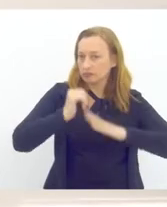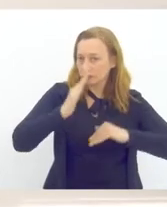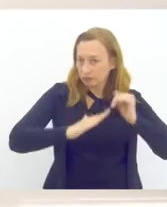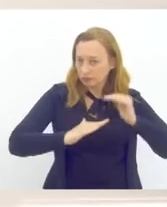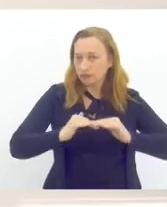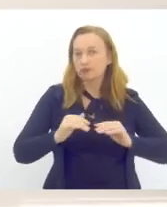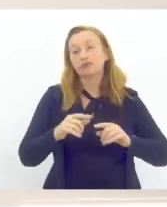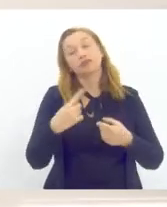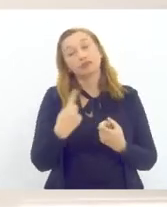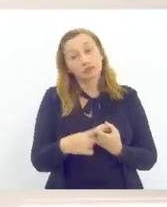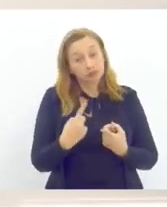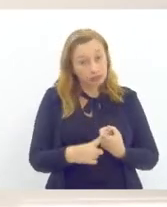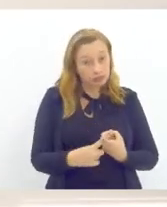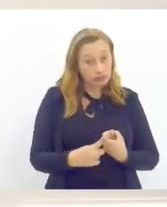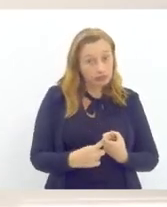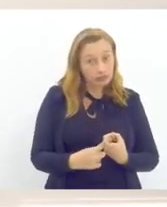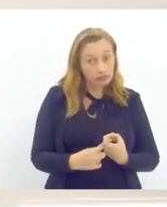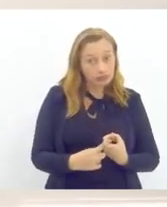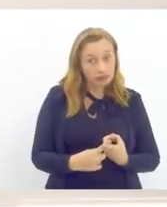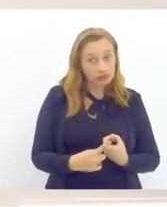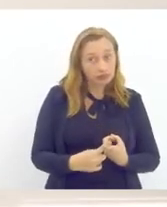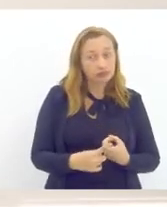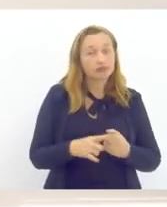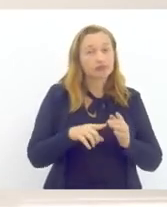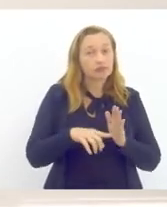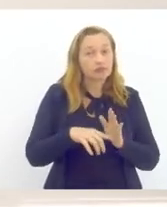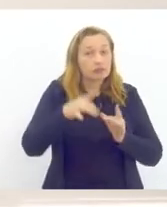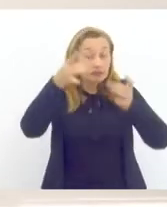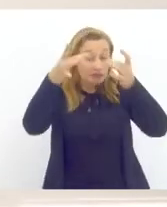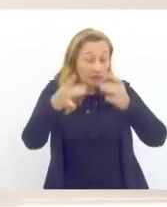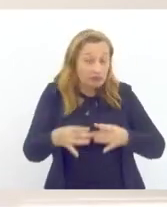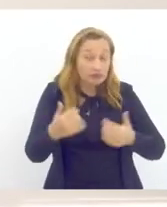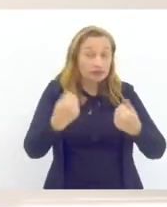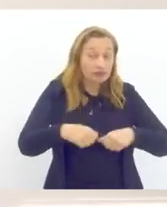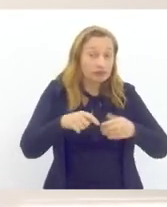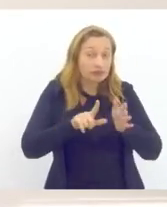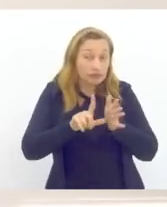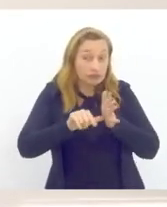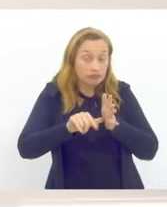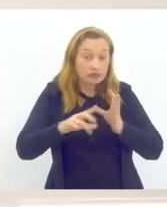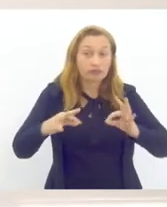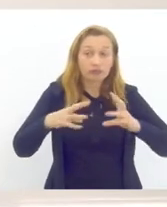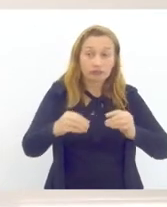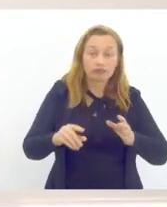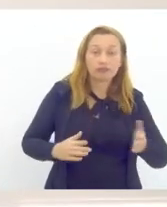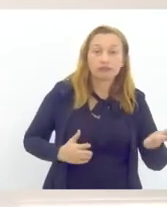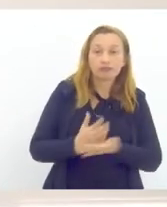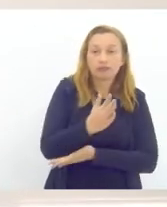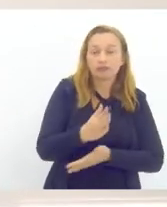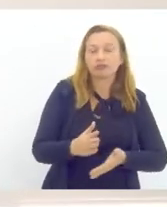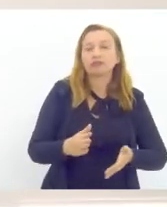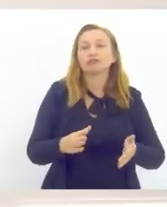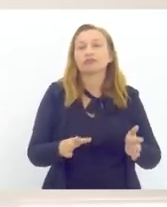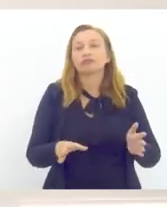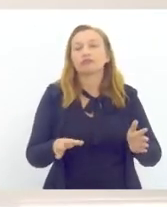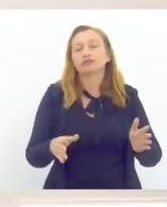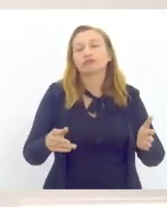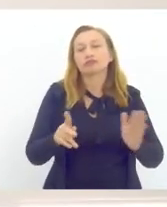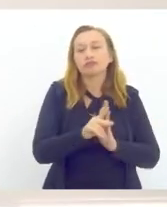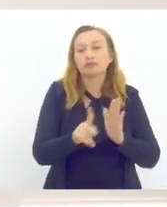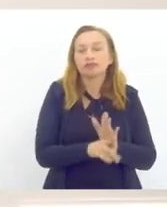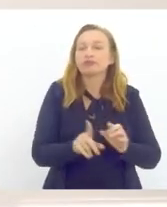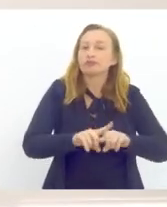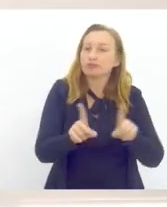decisões, porque isso requer um nível de detalhamento que a gente teria que atrasar toda a aprovação do projeto. Mas a gente já